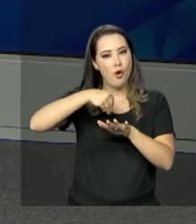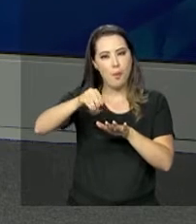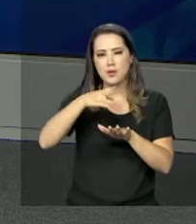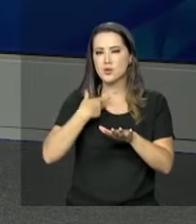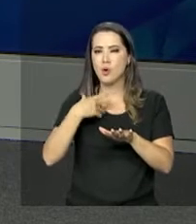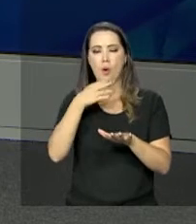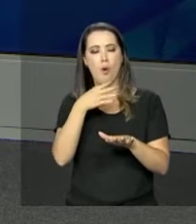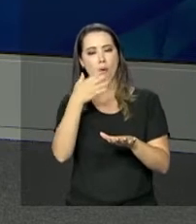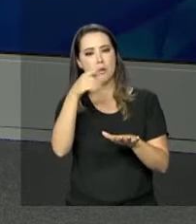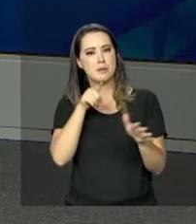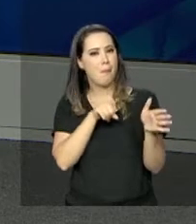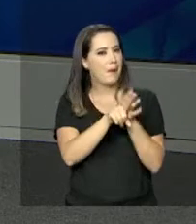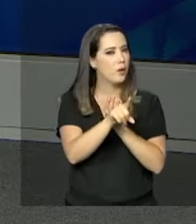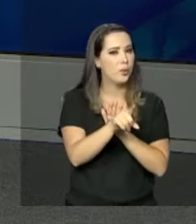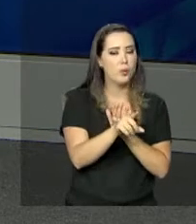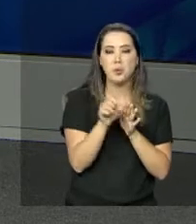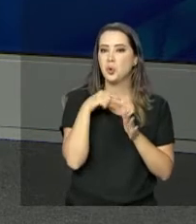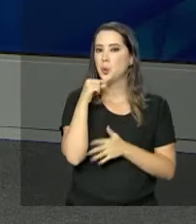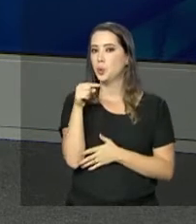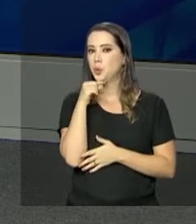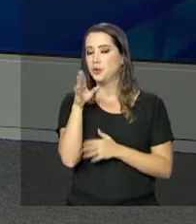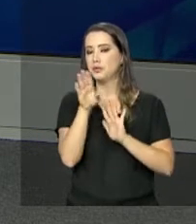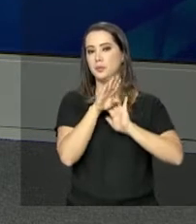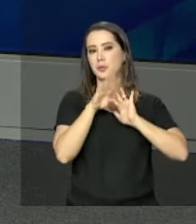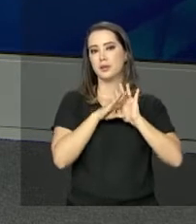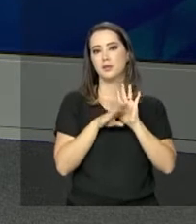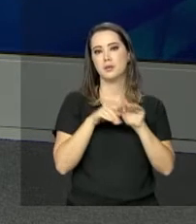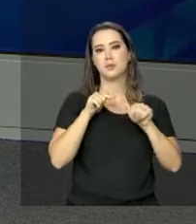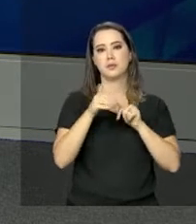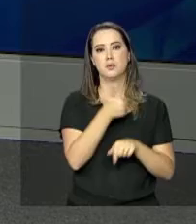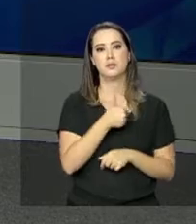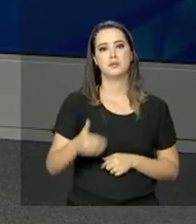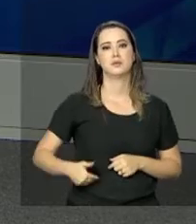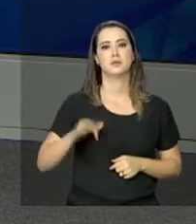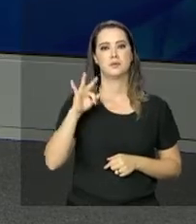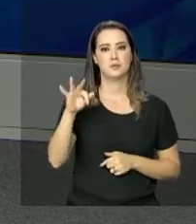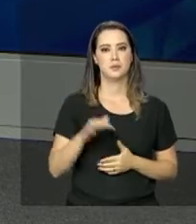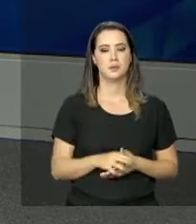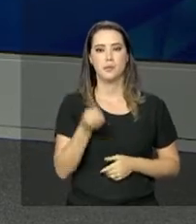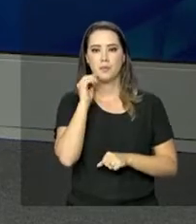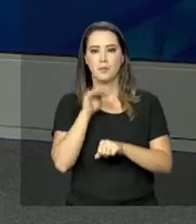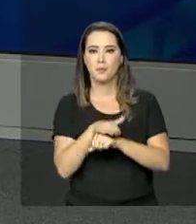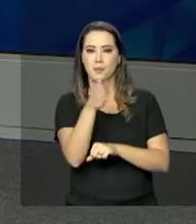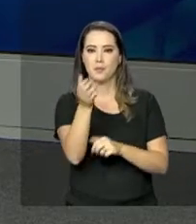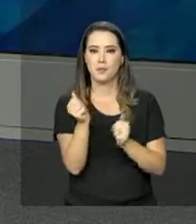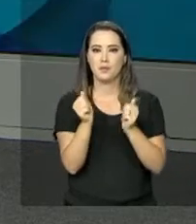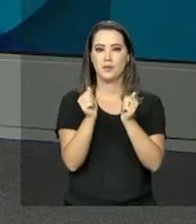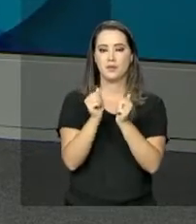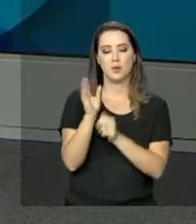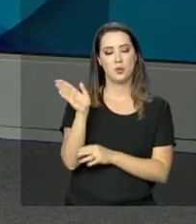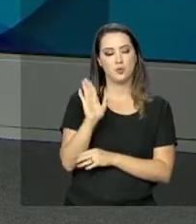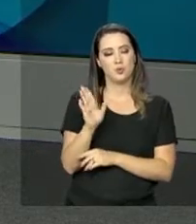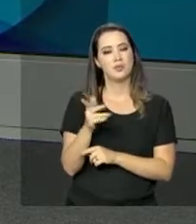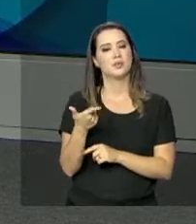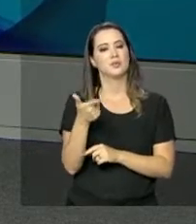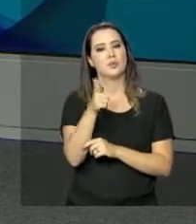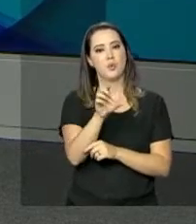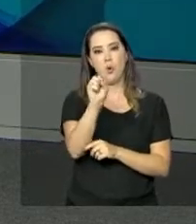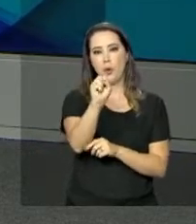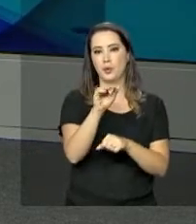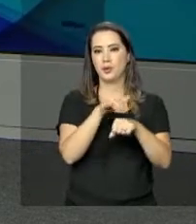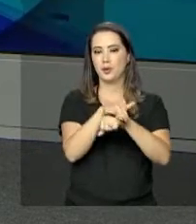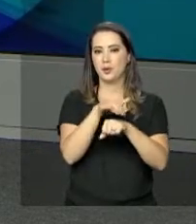reportagens ou então suas dúvidas sobre programas e ações do governo federal uma boa noite pra você nos vemos logo mais às